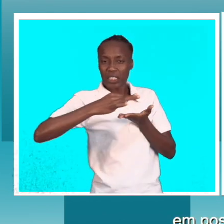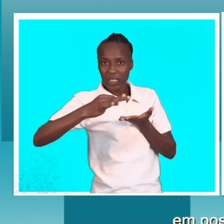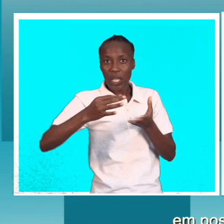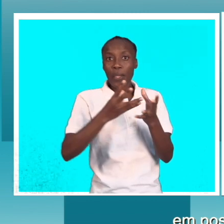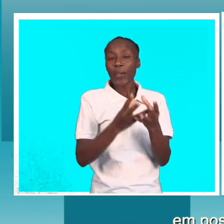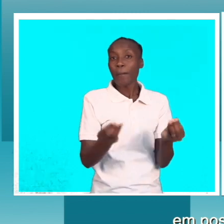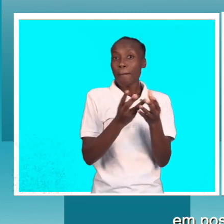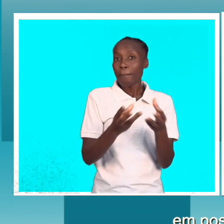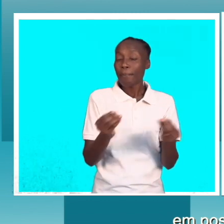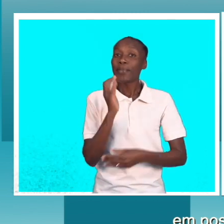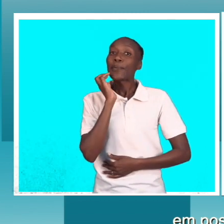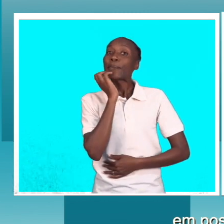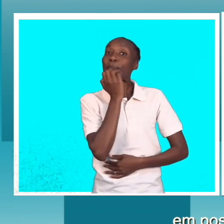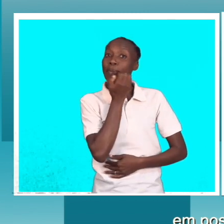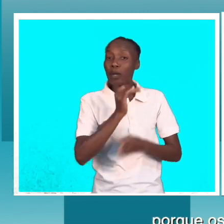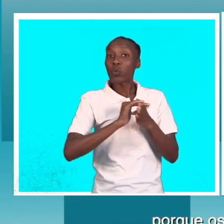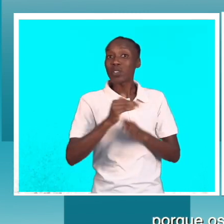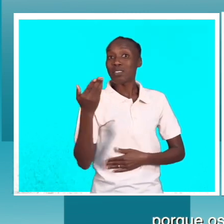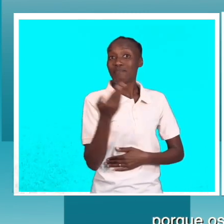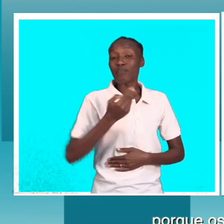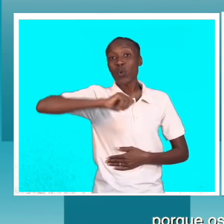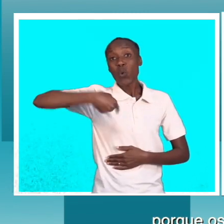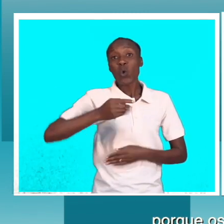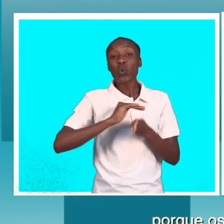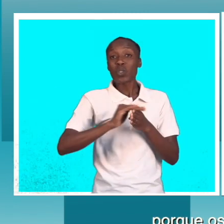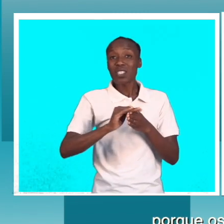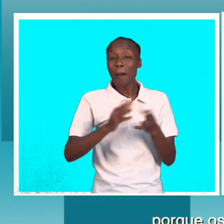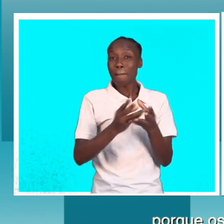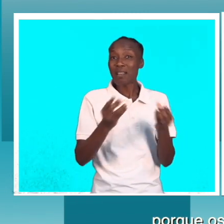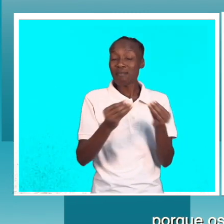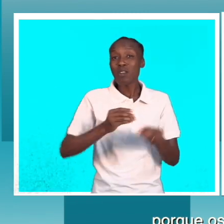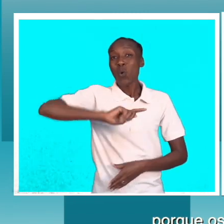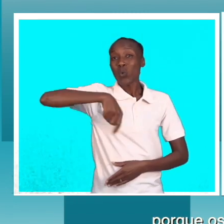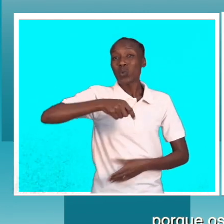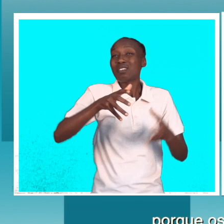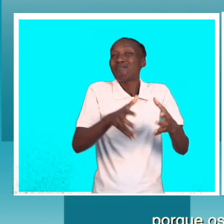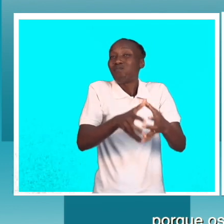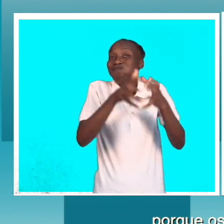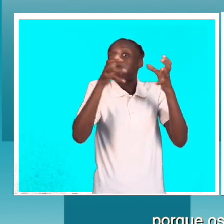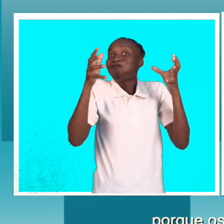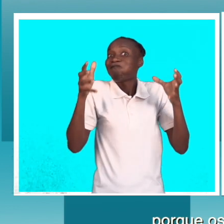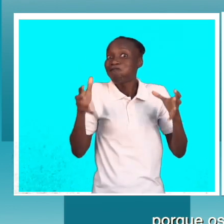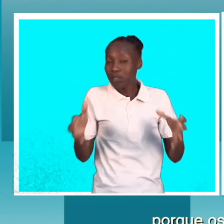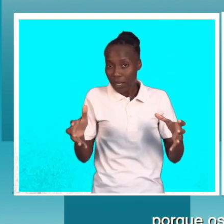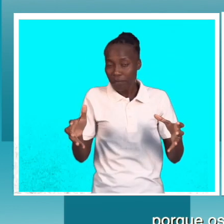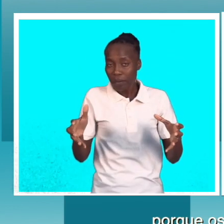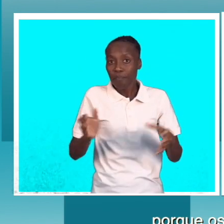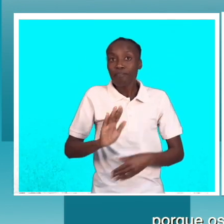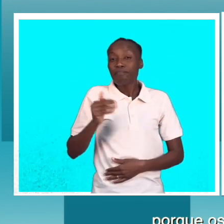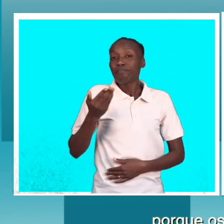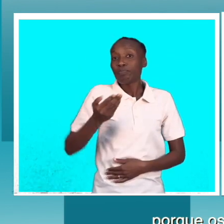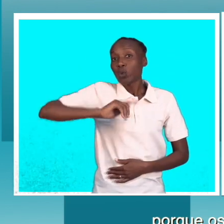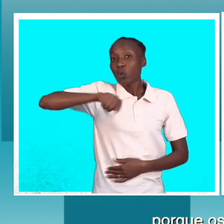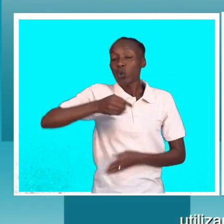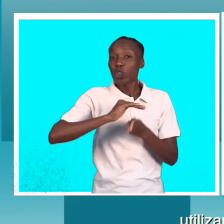em cuidados com os equipamentos que eles utilizam porque os equipamentos que nós utilizamos na nossa cozinha, como é uma cozinha industrial extremamente